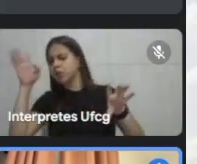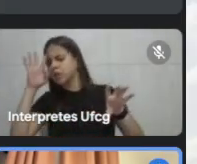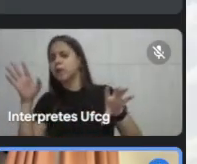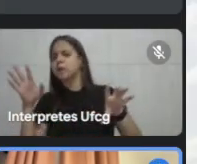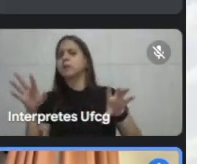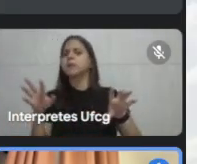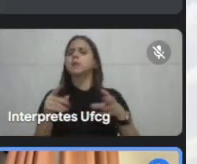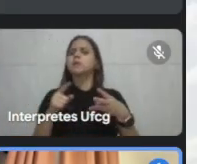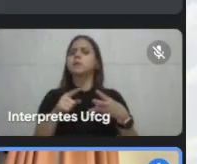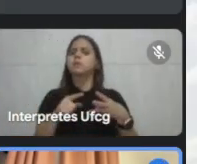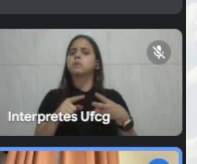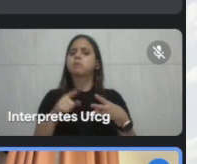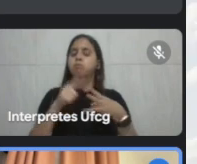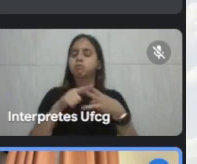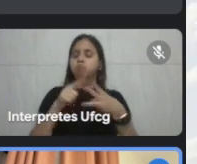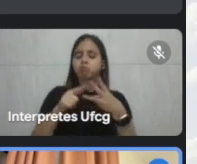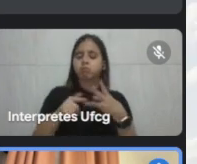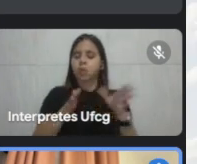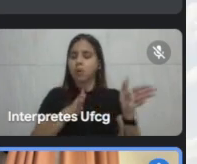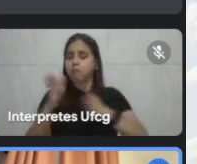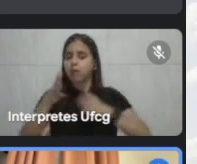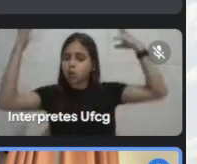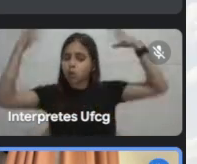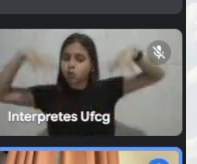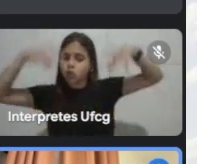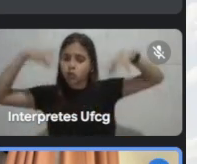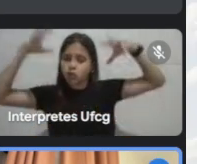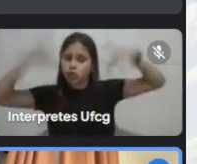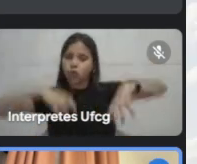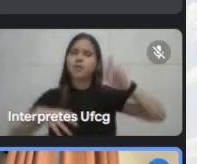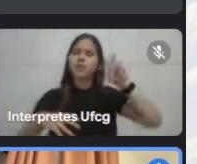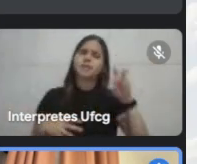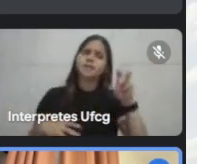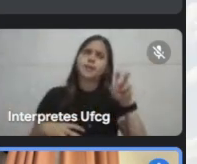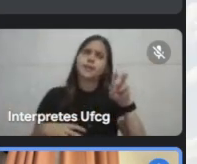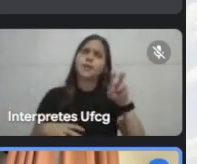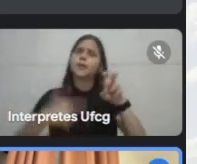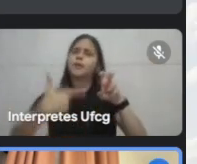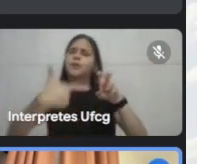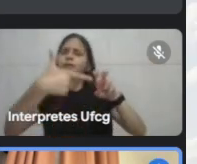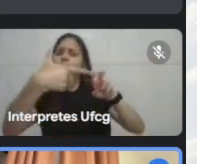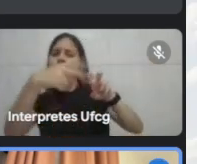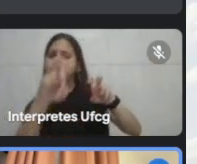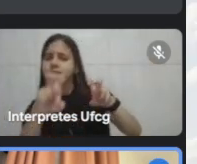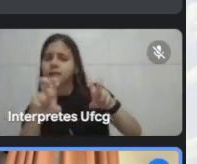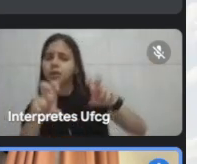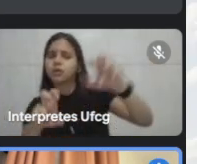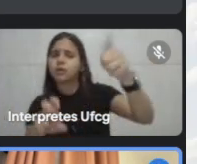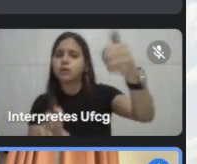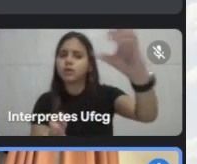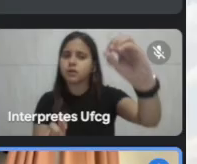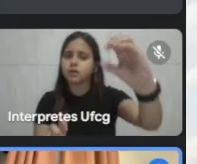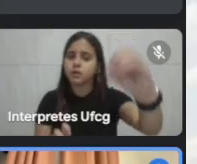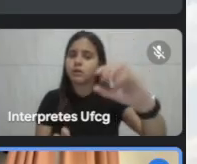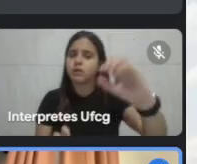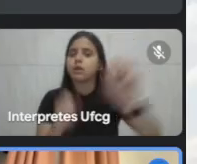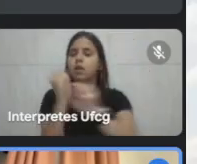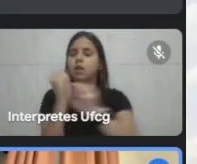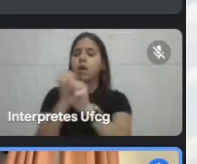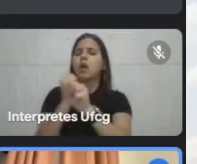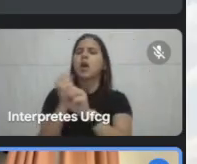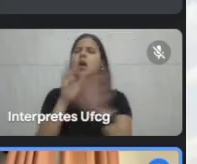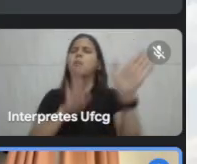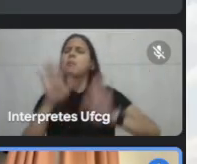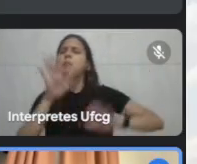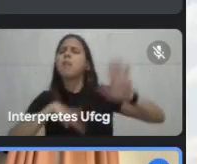3 períodos de retorno de chuva, 5, 25 e 100 anos, com durações de 1 e 3 horas, e com uso de cobertura da